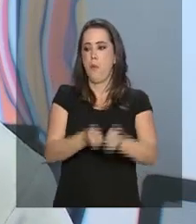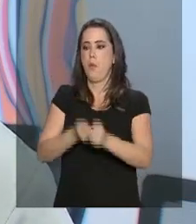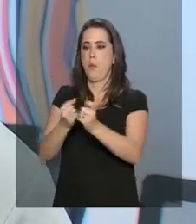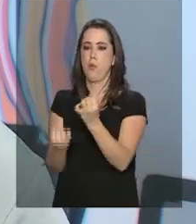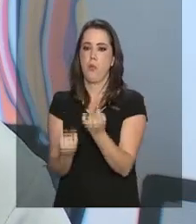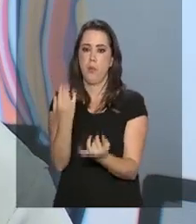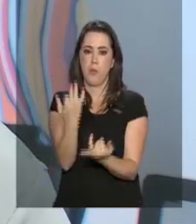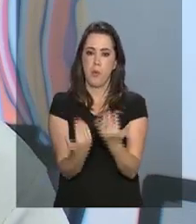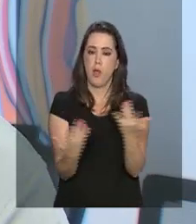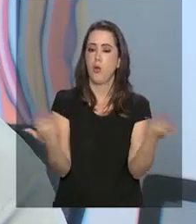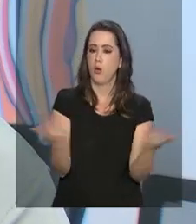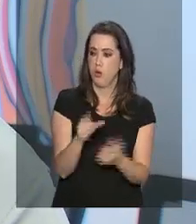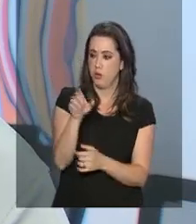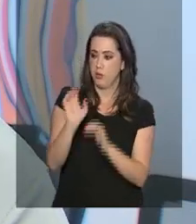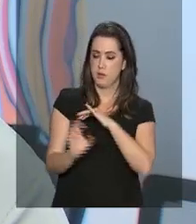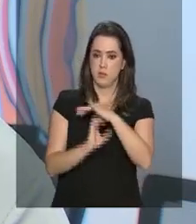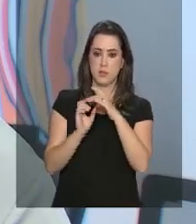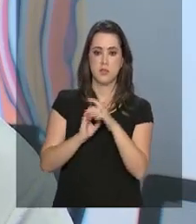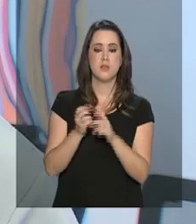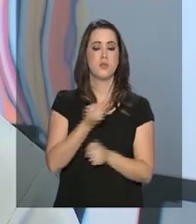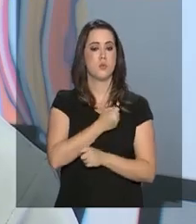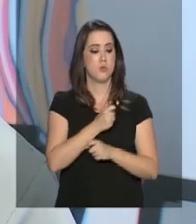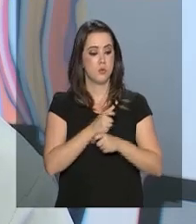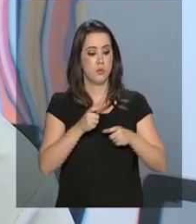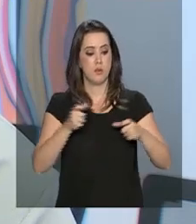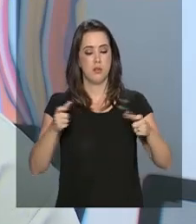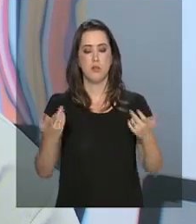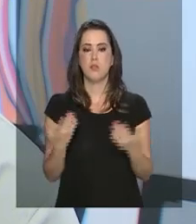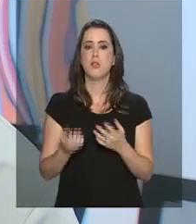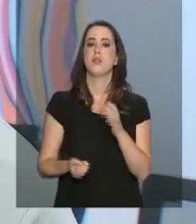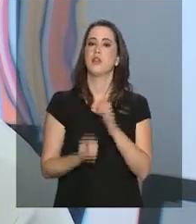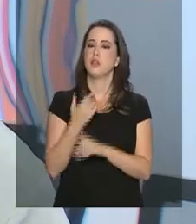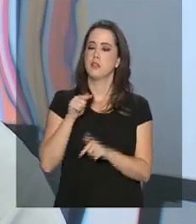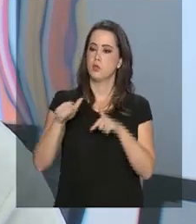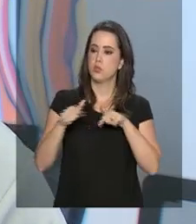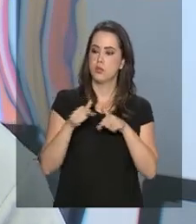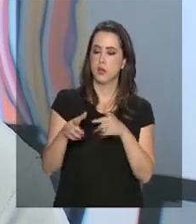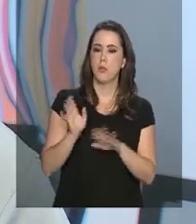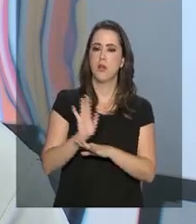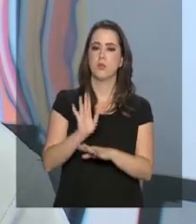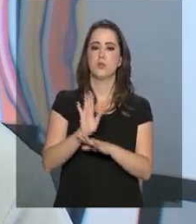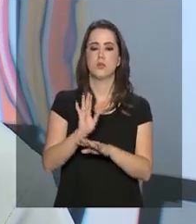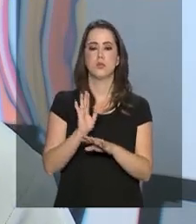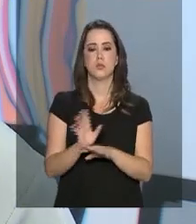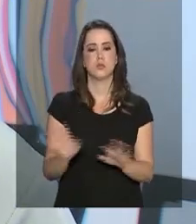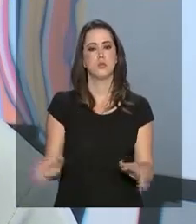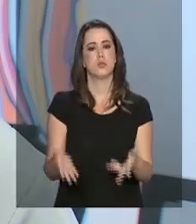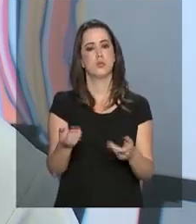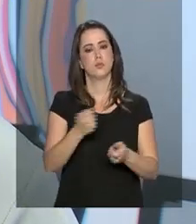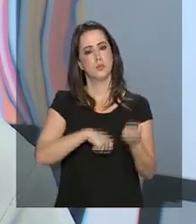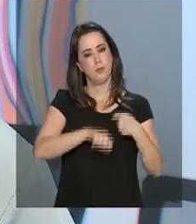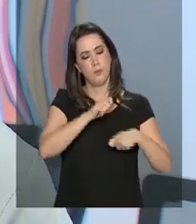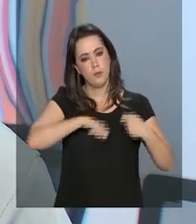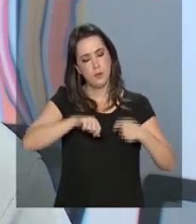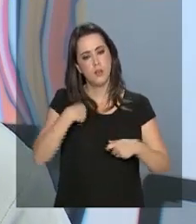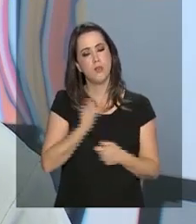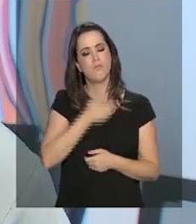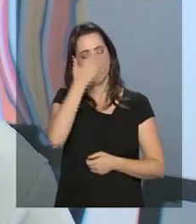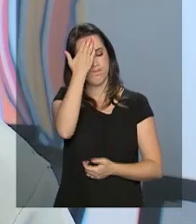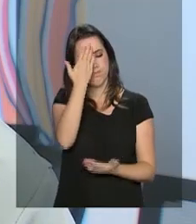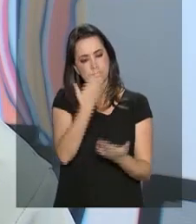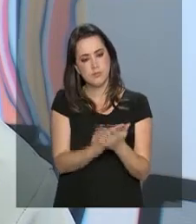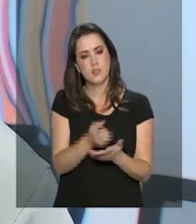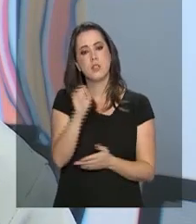concessionário esse número vai ser maior é com empregos diretos contribuindo produção econômica ea gente tem certeza